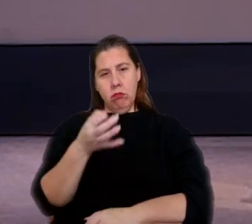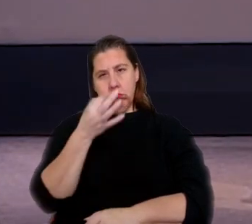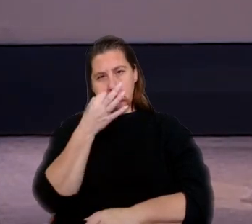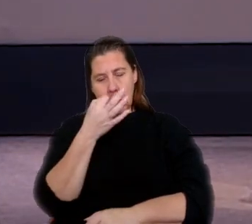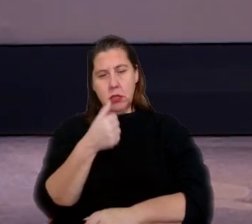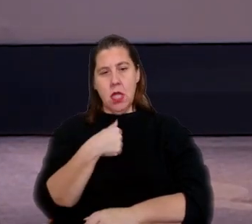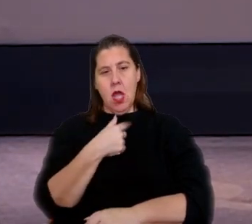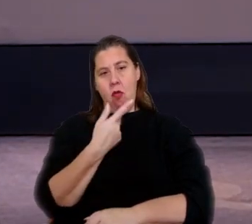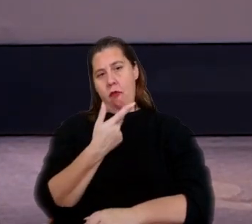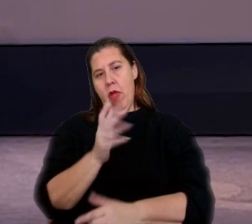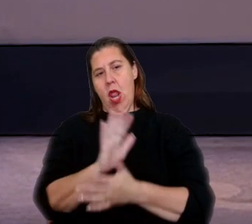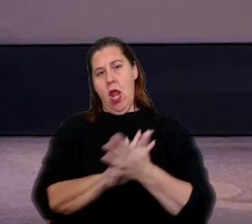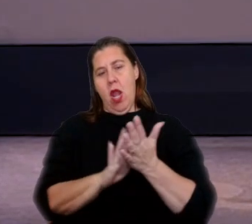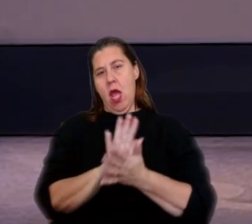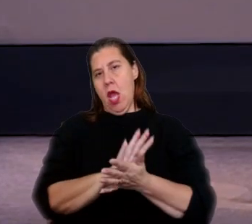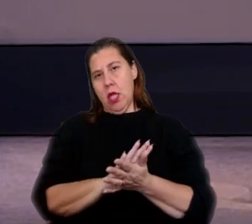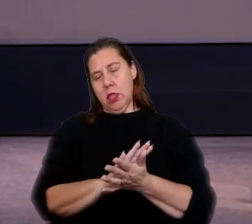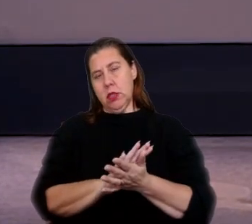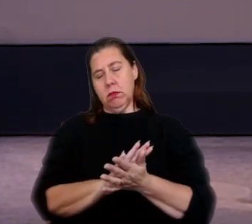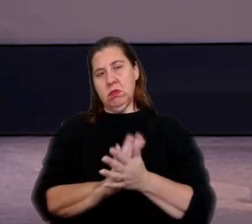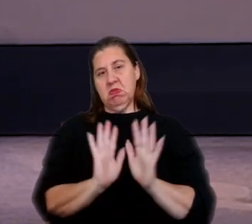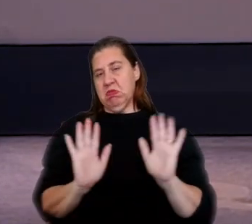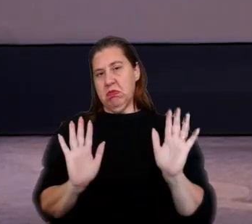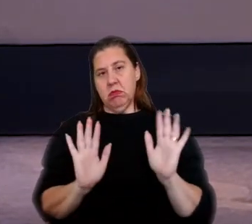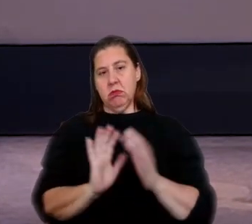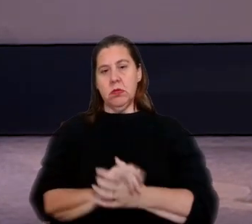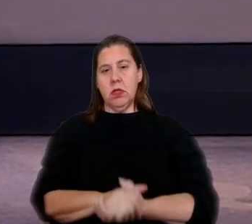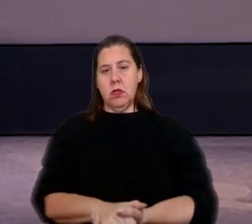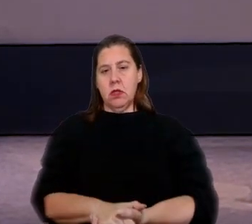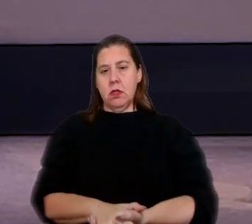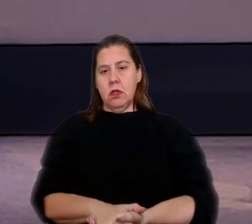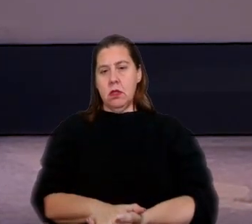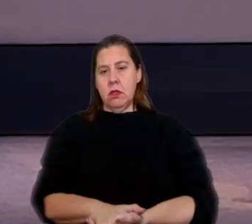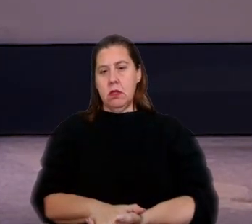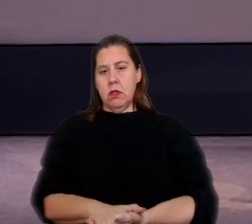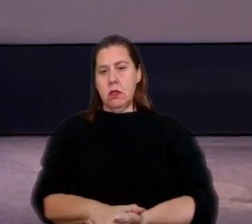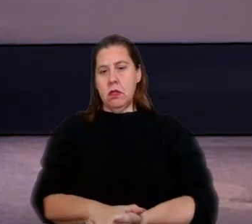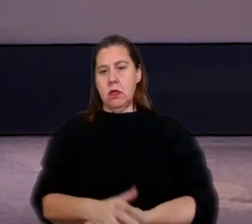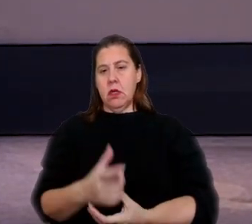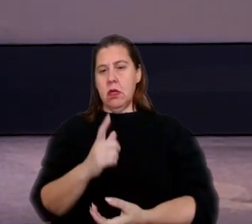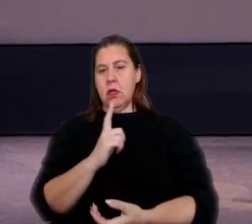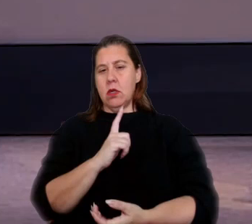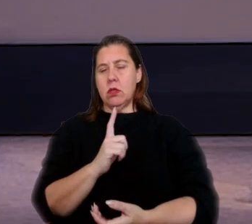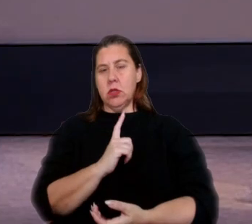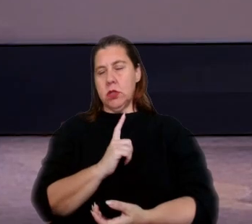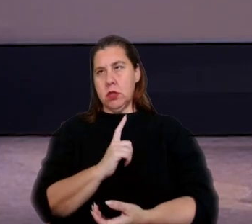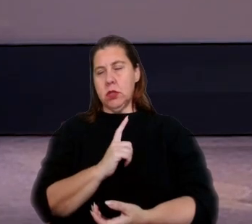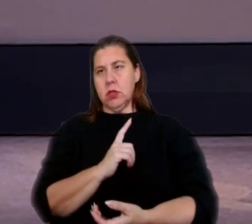É uma observação, eu mesma não tenho o que falar, não sei o que vocês diriam, falar do que sobre isso. Eu